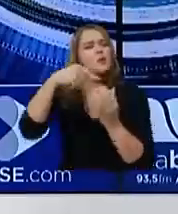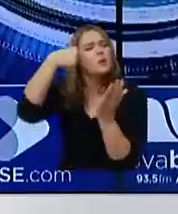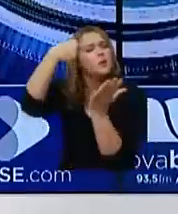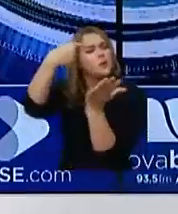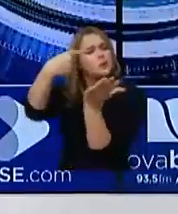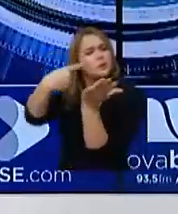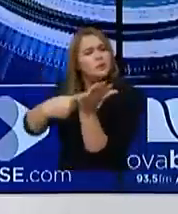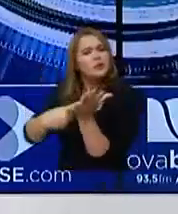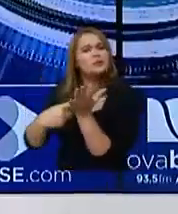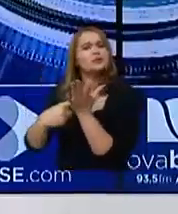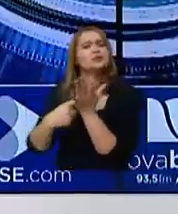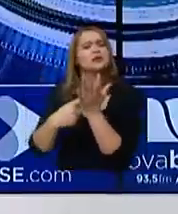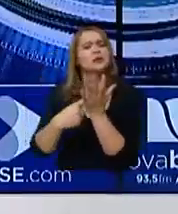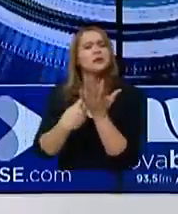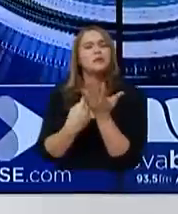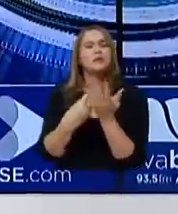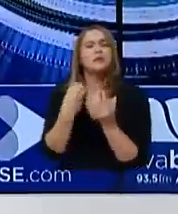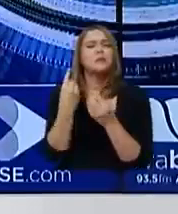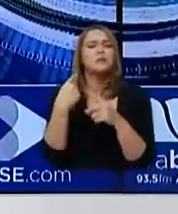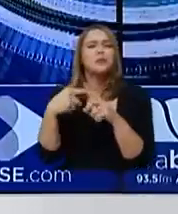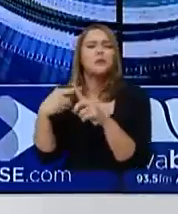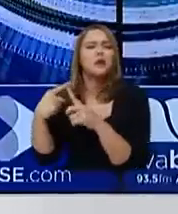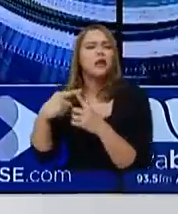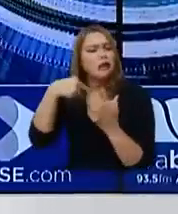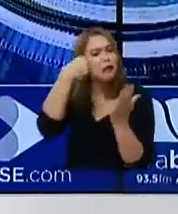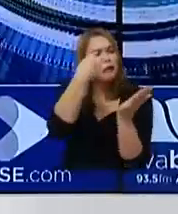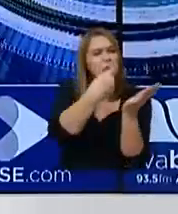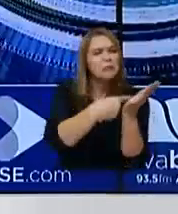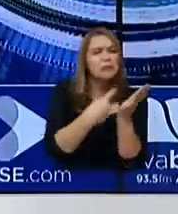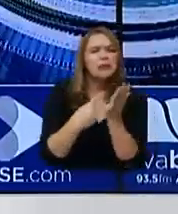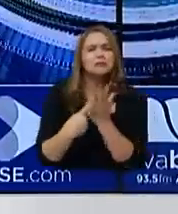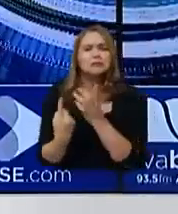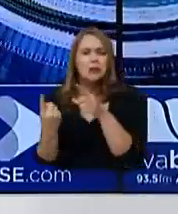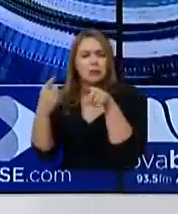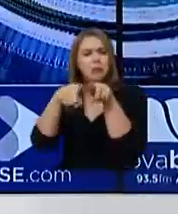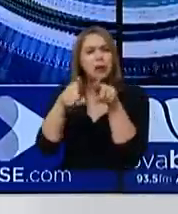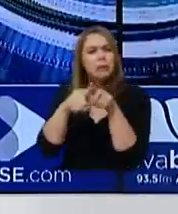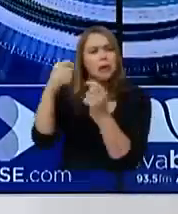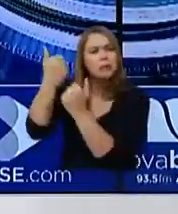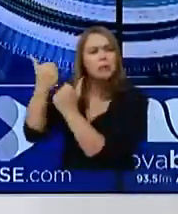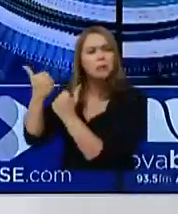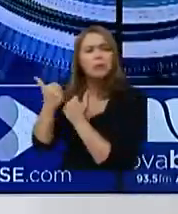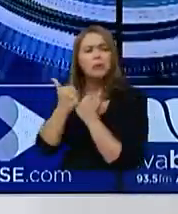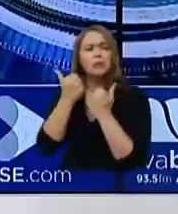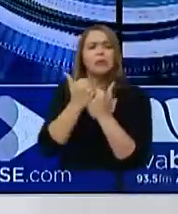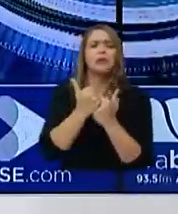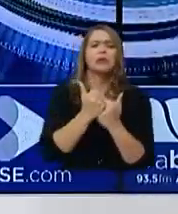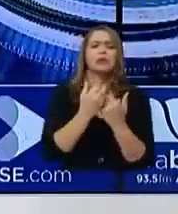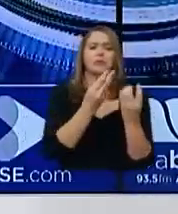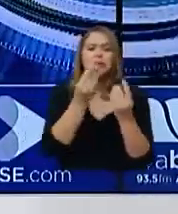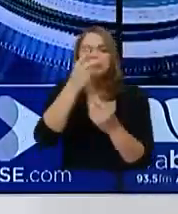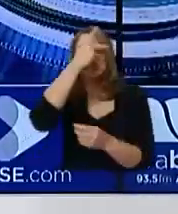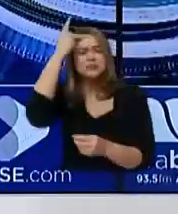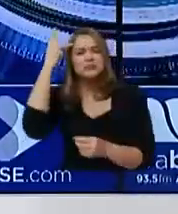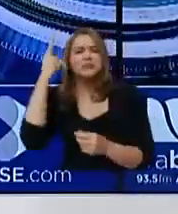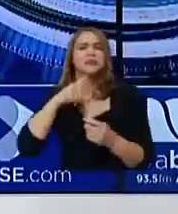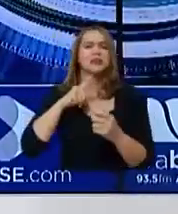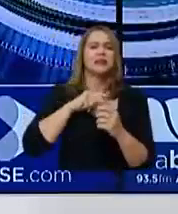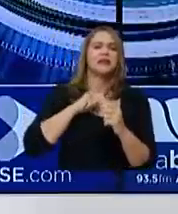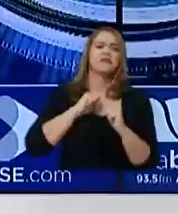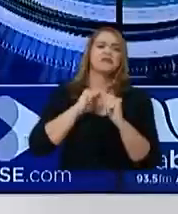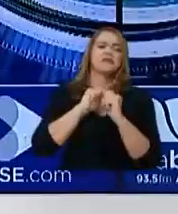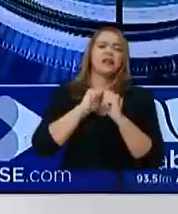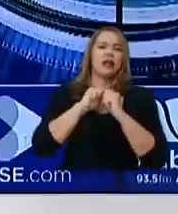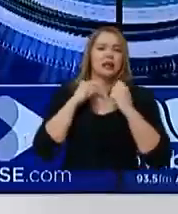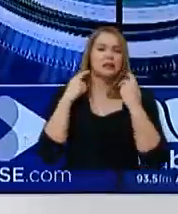Quais são os detalhes dessa cordão muita gente comentando que envolveu a Assembleia Legislativa muita gente dizendo que envolveu a secretária de saúde que